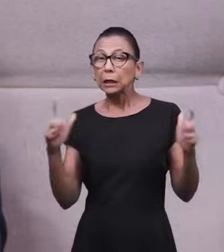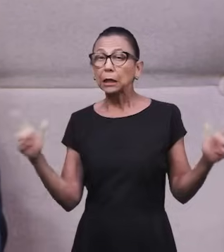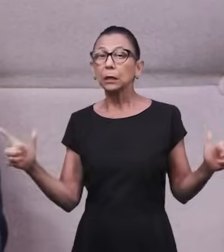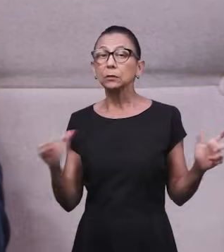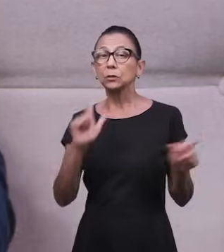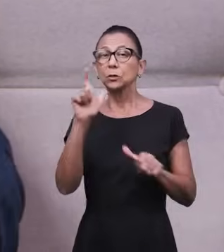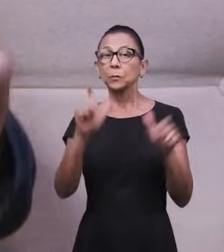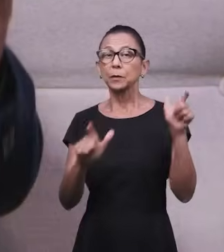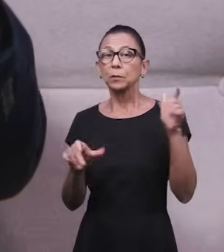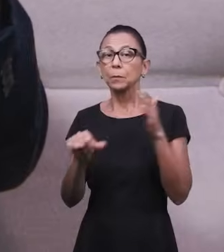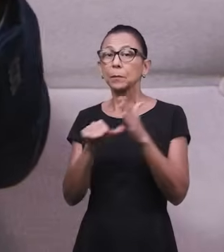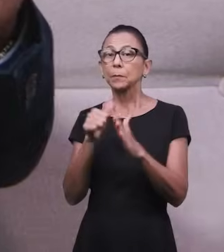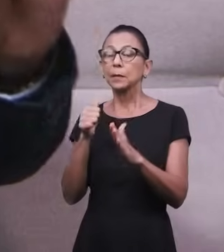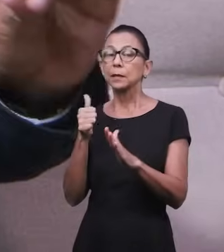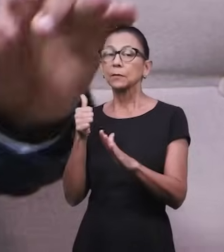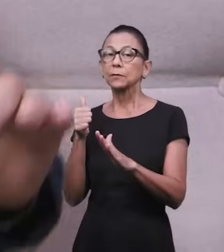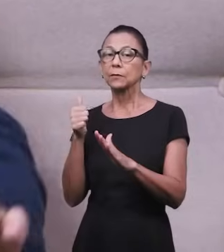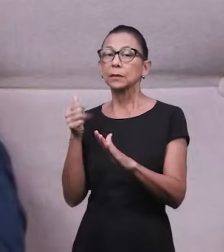organização,